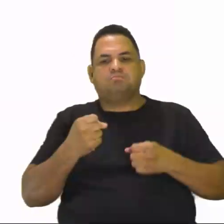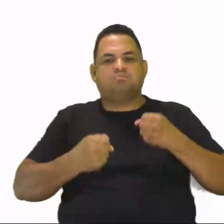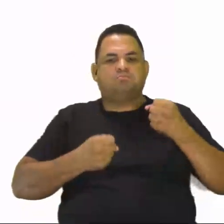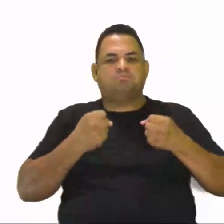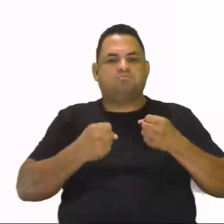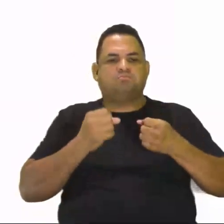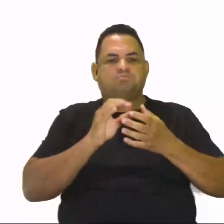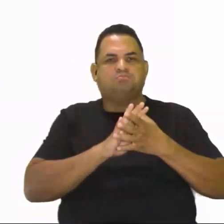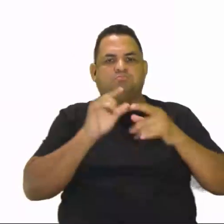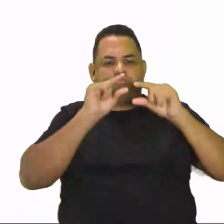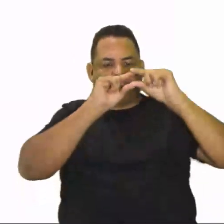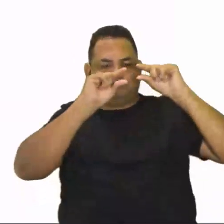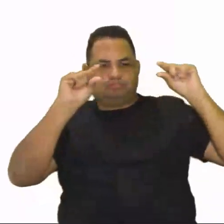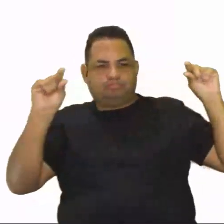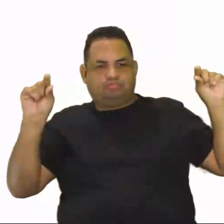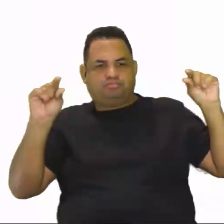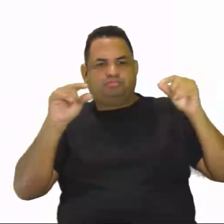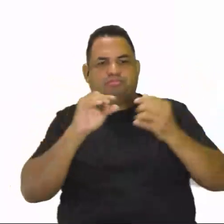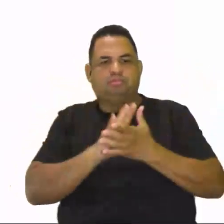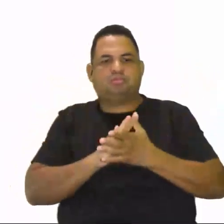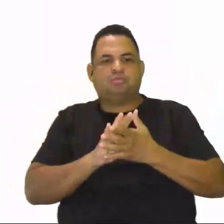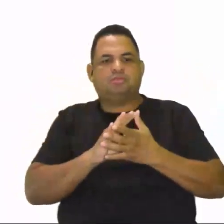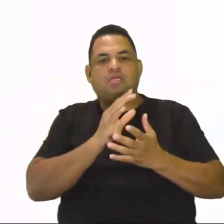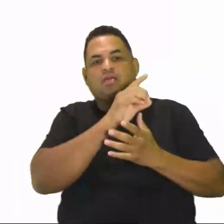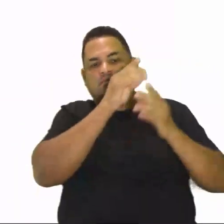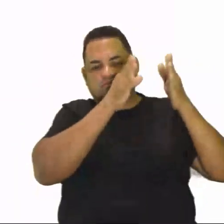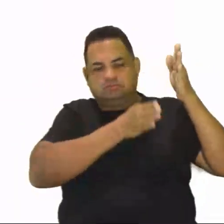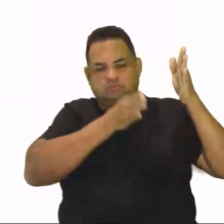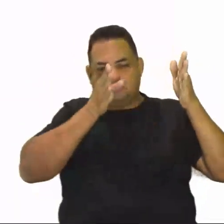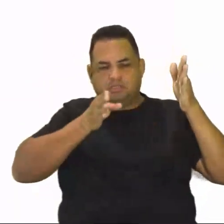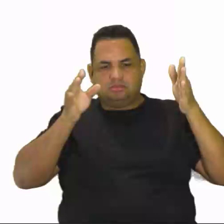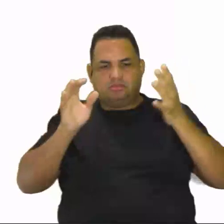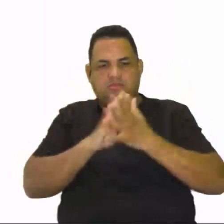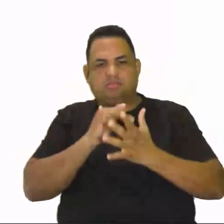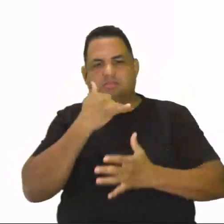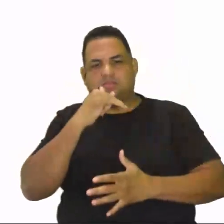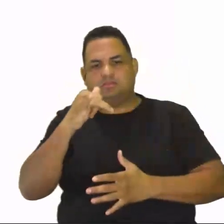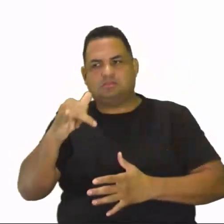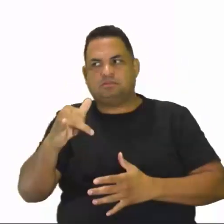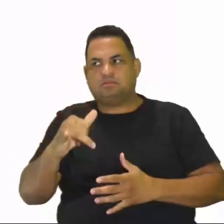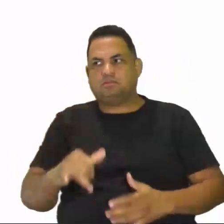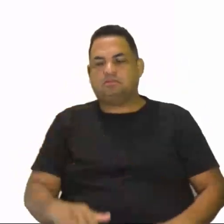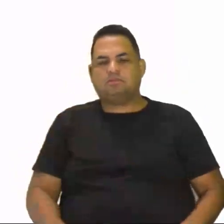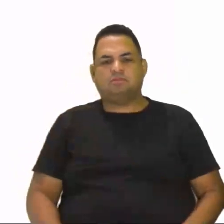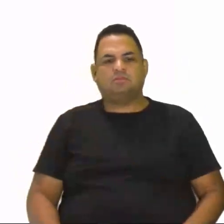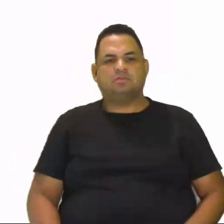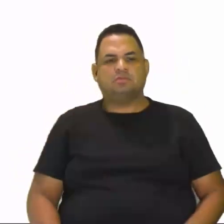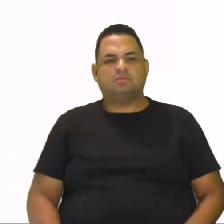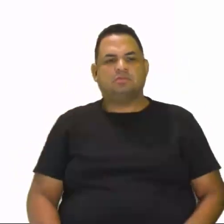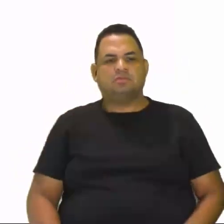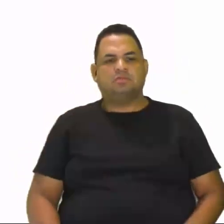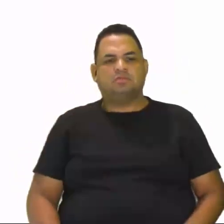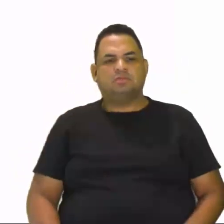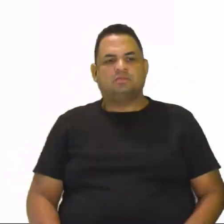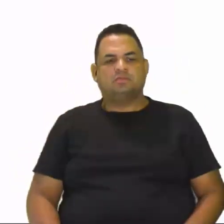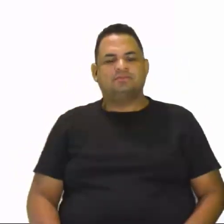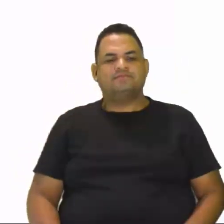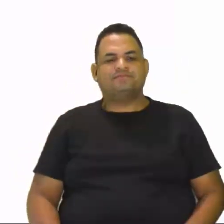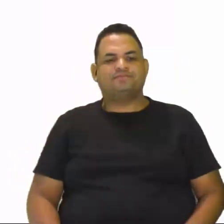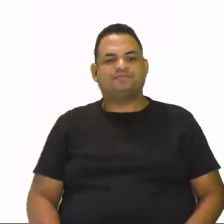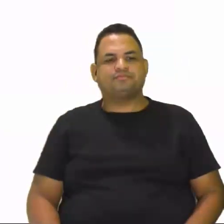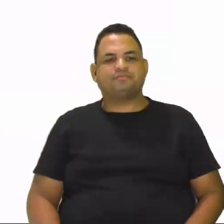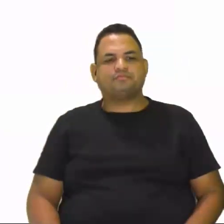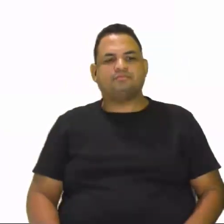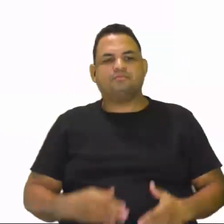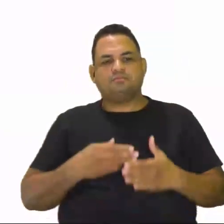automóveis e fios de cobre da rede elétrica. Não tem enchente causada por chuva ácida, tá, gente? Fora, letra D